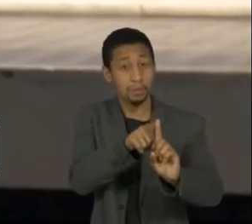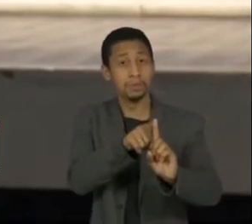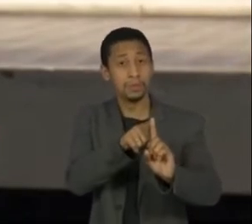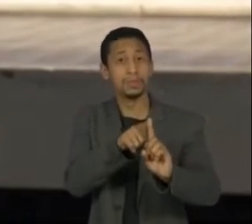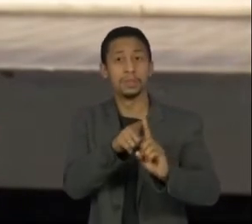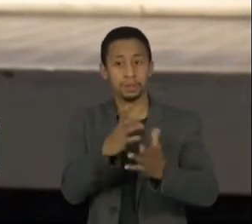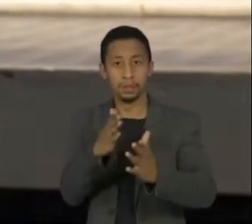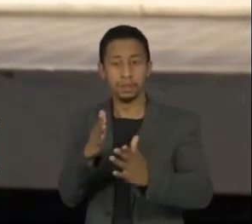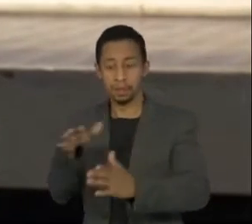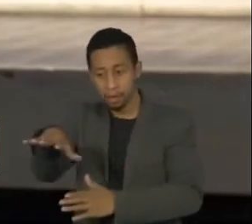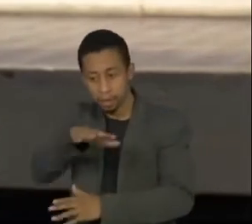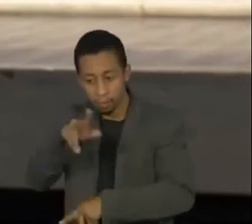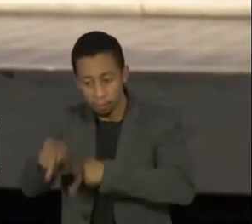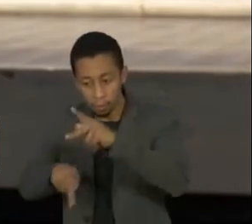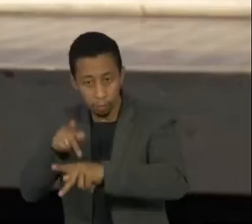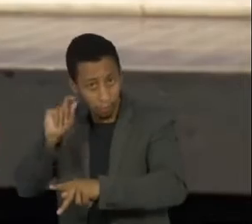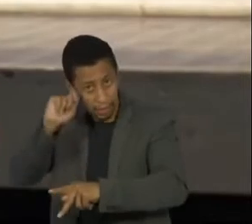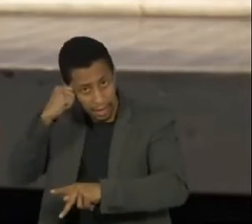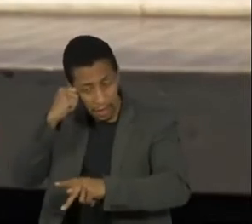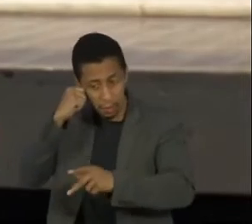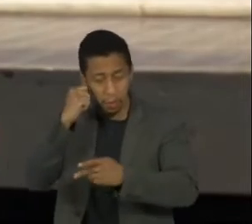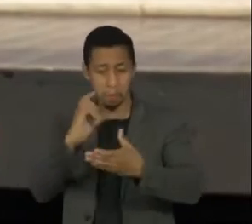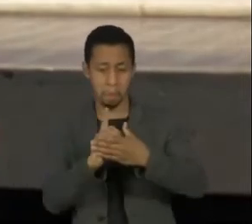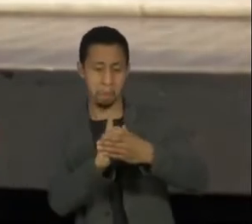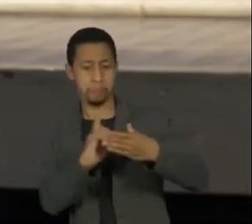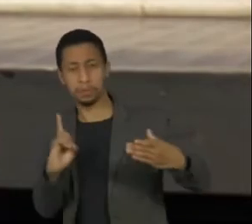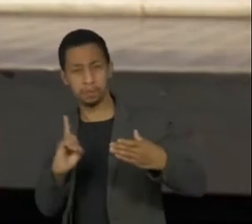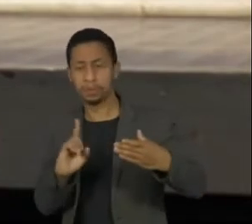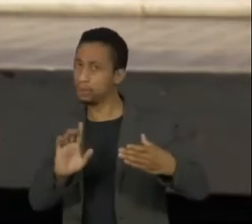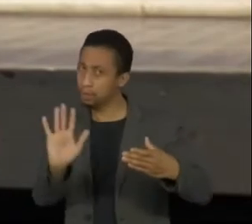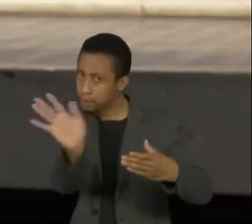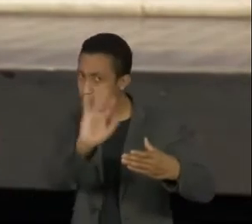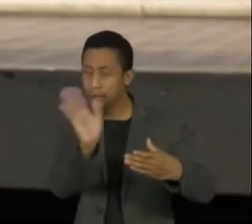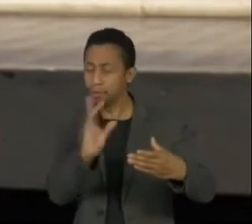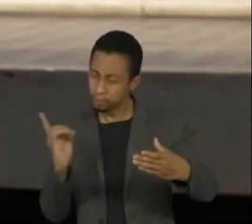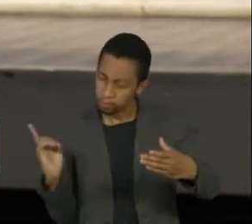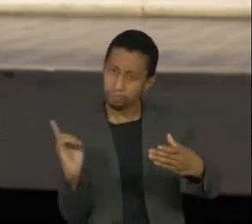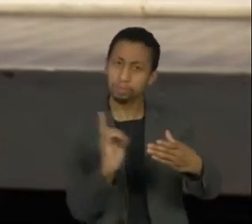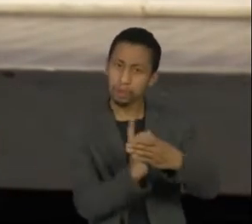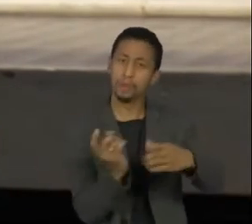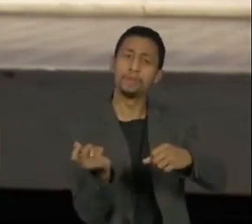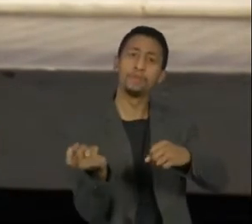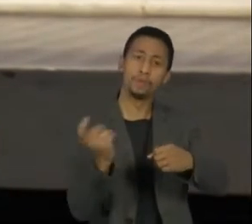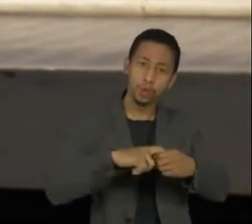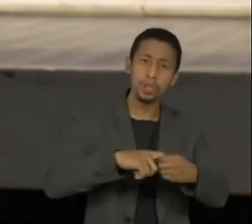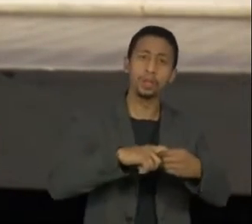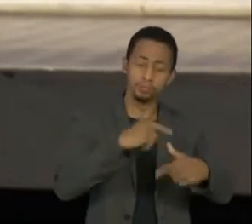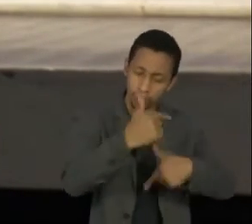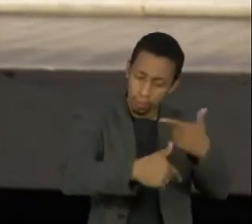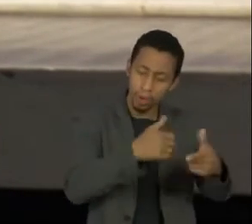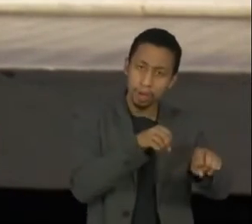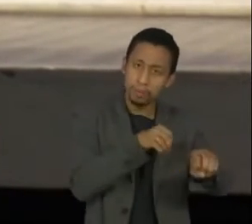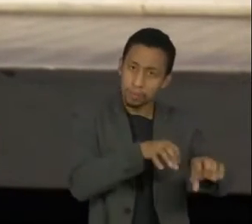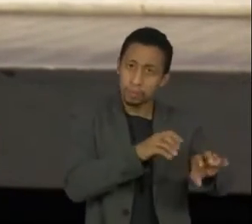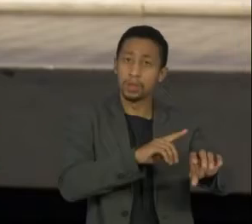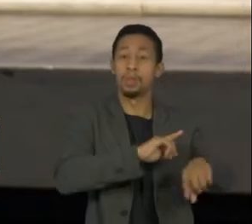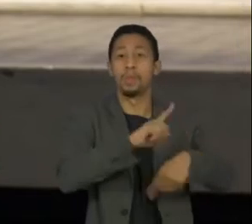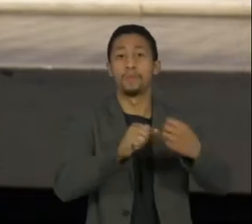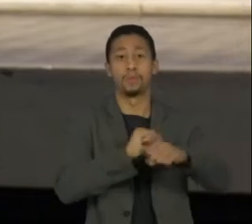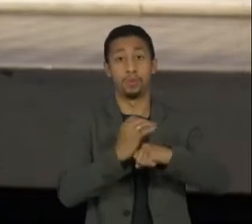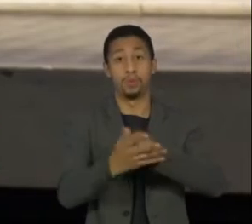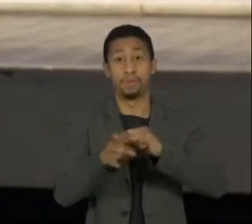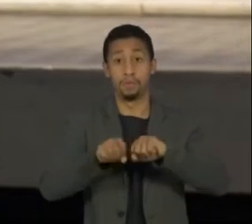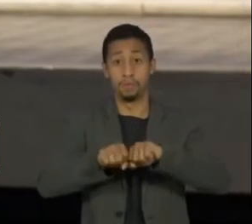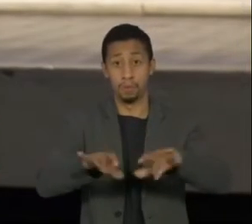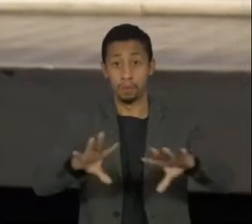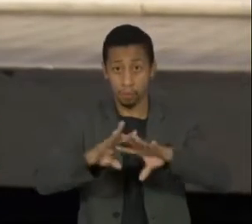permitir que esse público fique excluído mais uma vez e impossibilitado de voltar para o novo normal que será o pós-coronavírus.